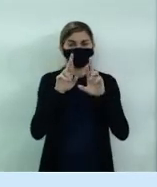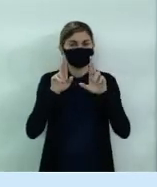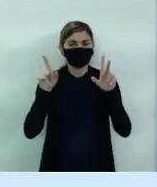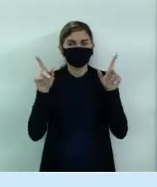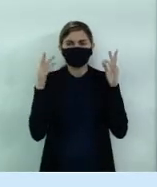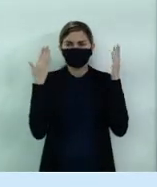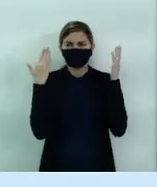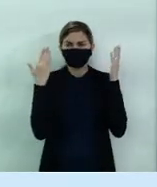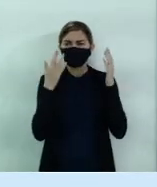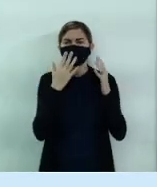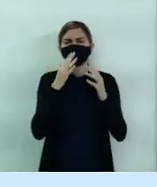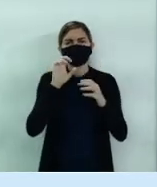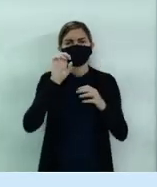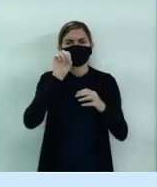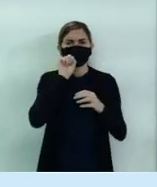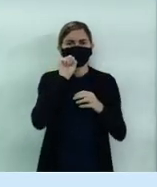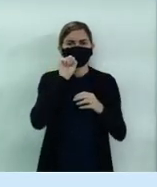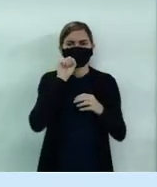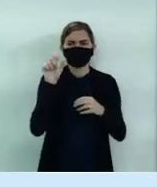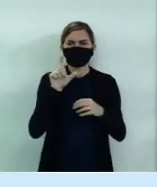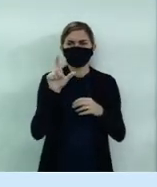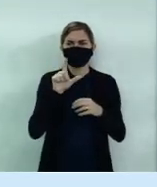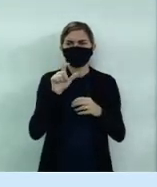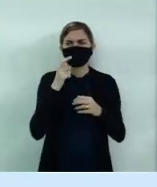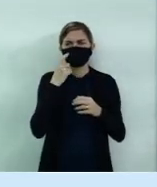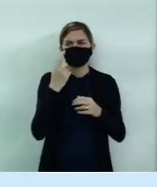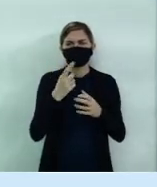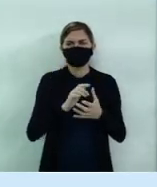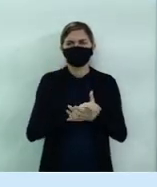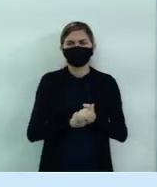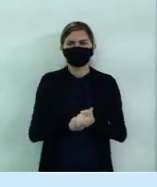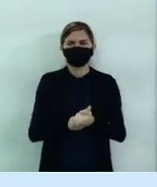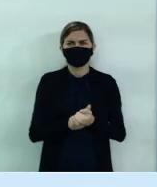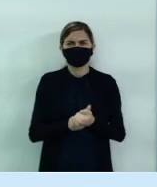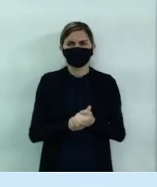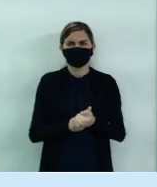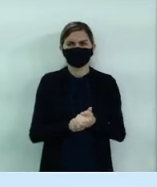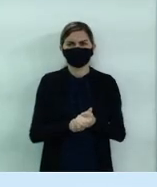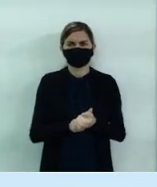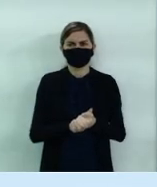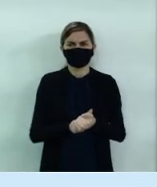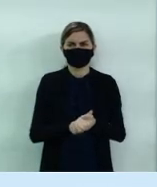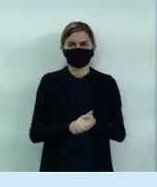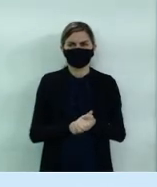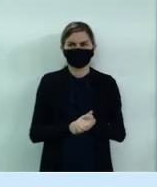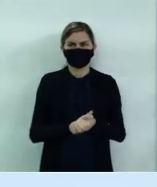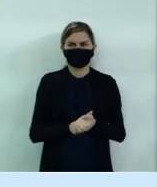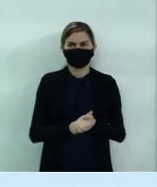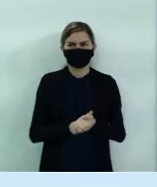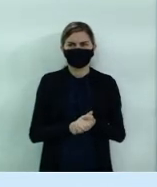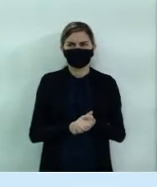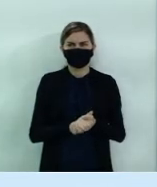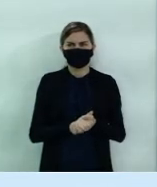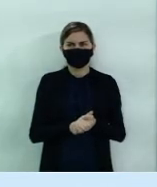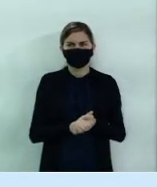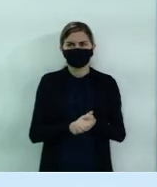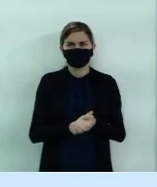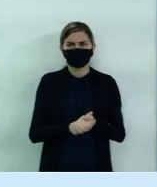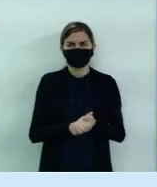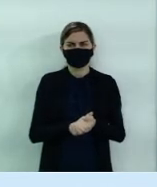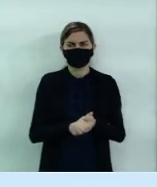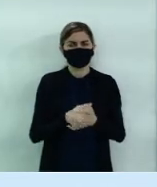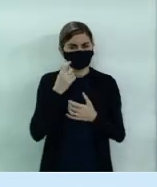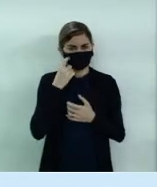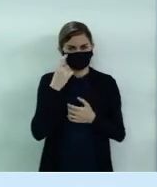aqui a cor do suco de limão. Deixa eu misturar mais um pouquinho aqui. Fazer assim. Pegar